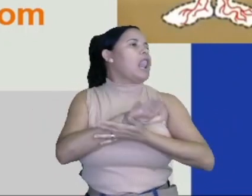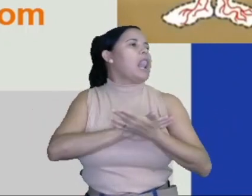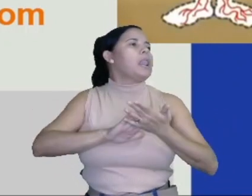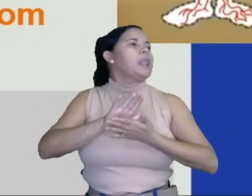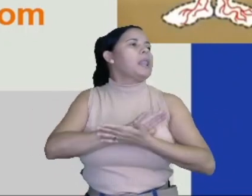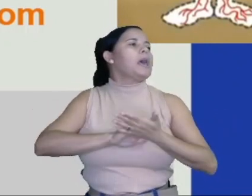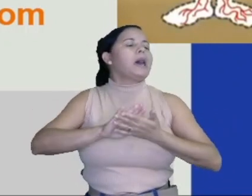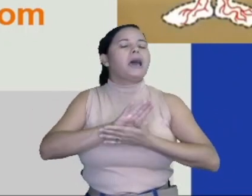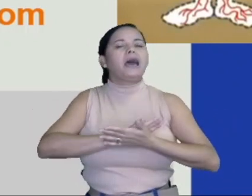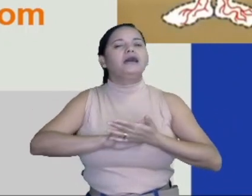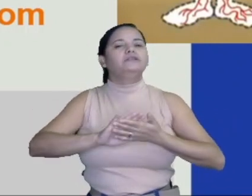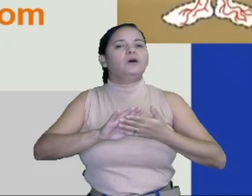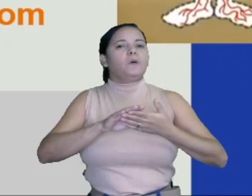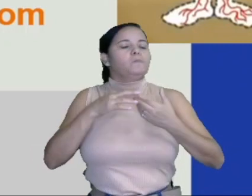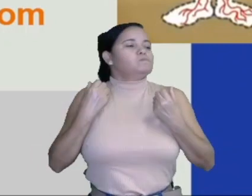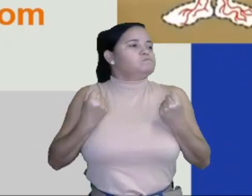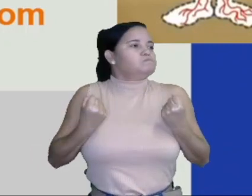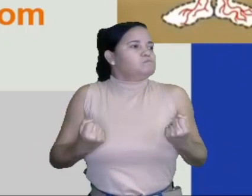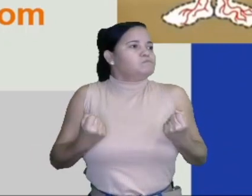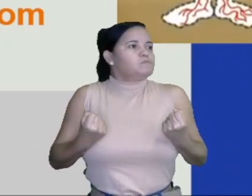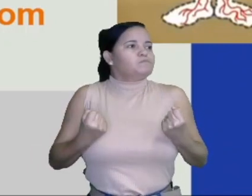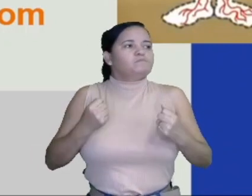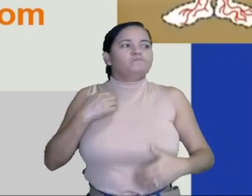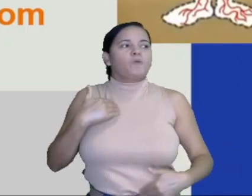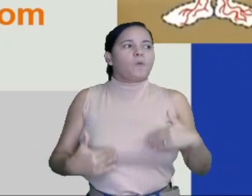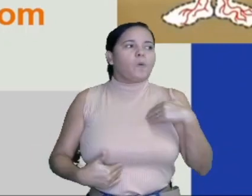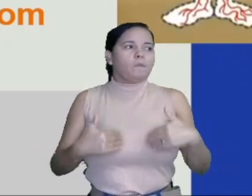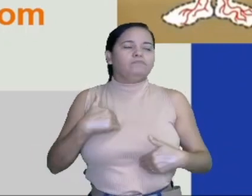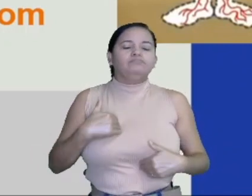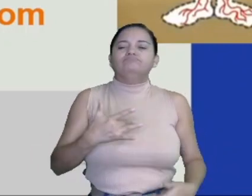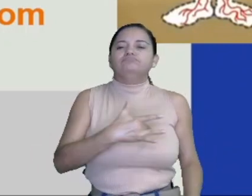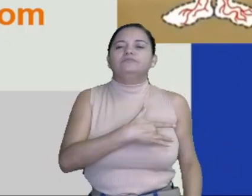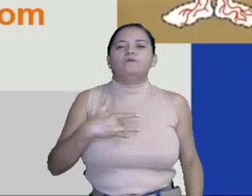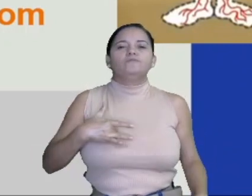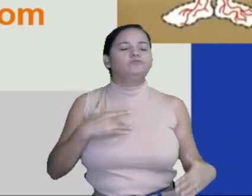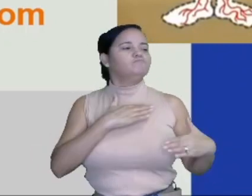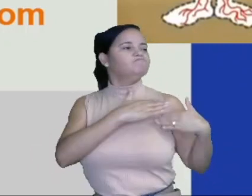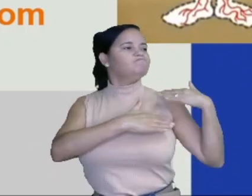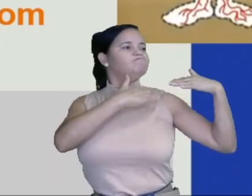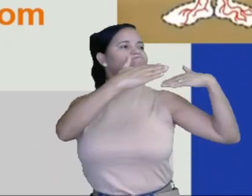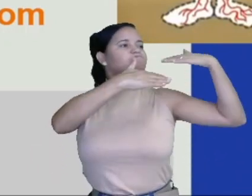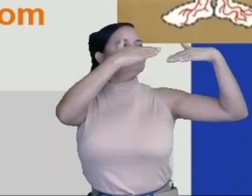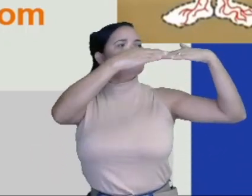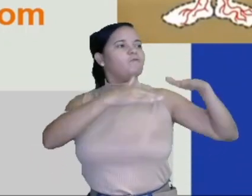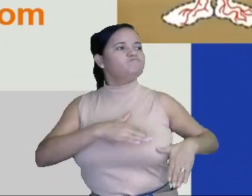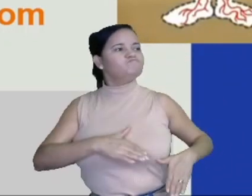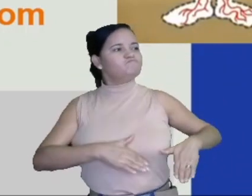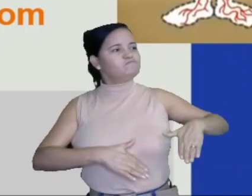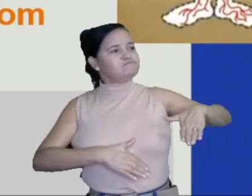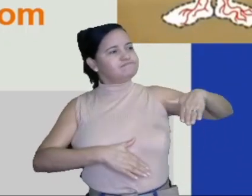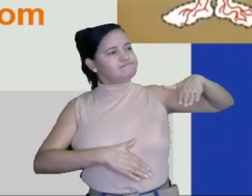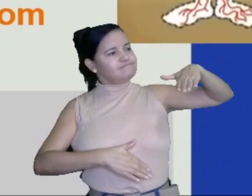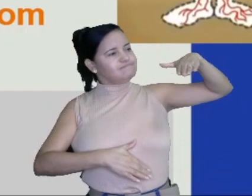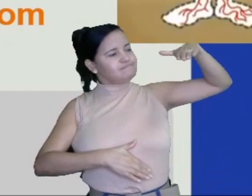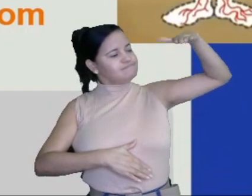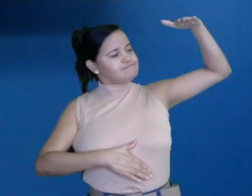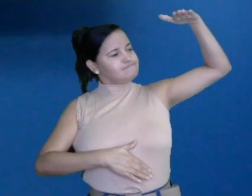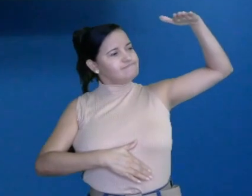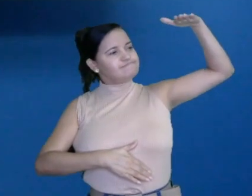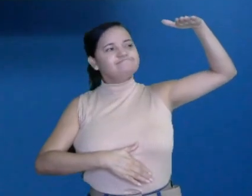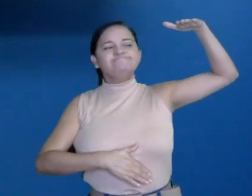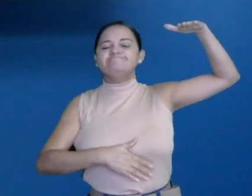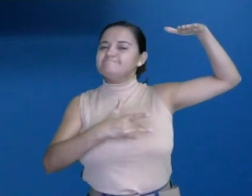corporal saudável e ter um bom desenvolvimento físico. Então, tudo isso aí,